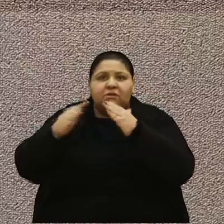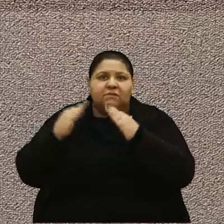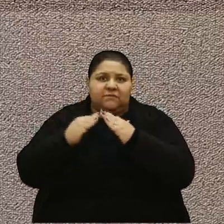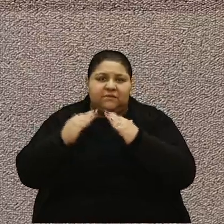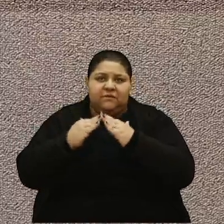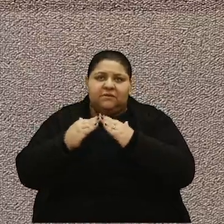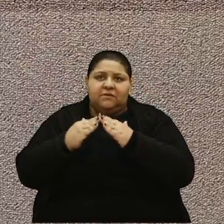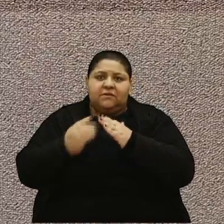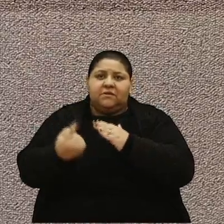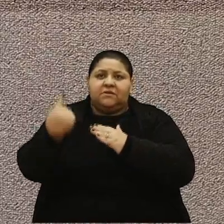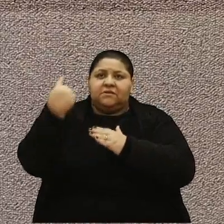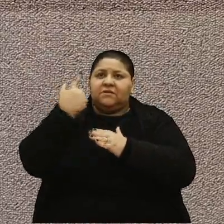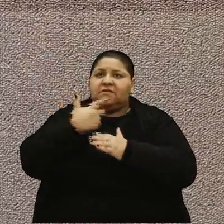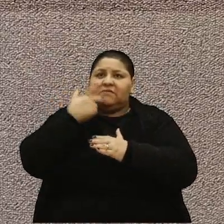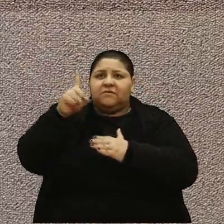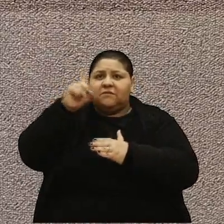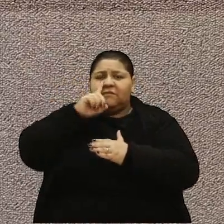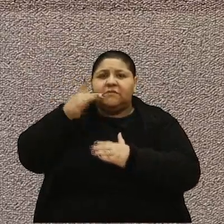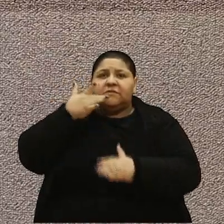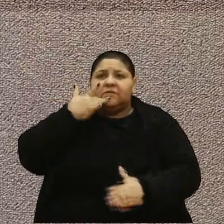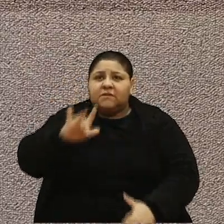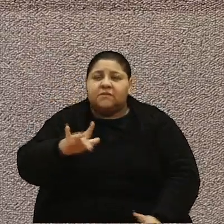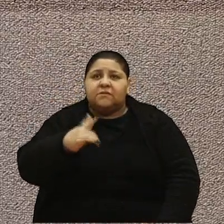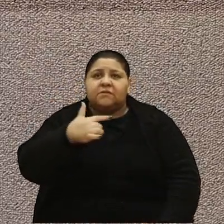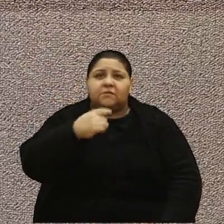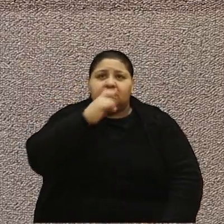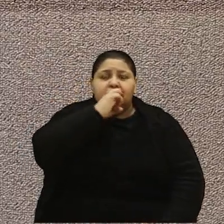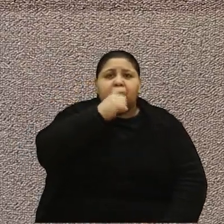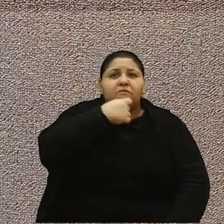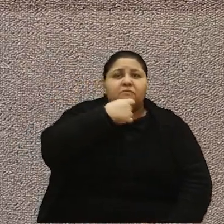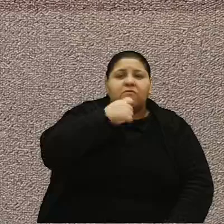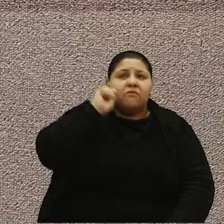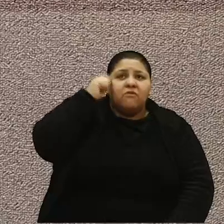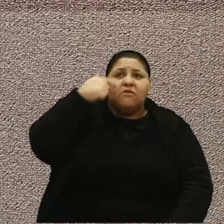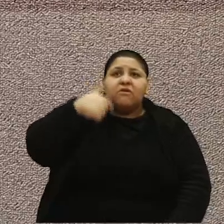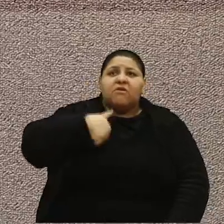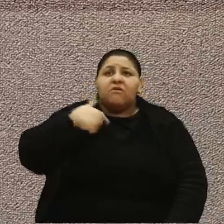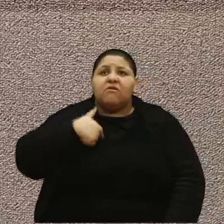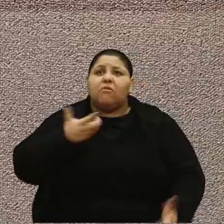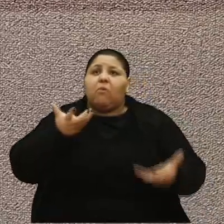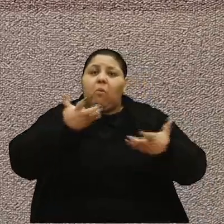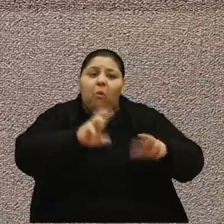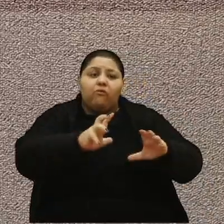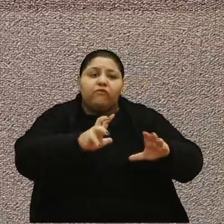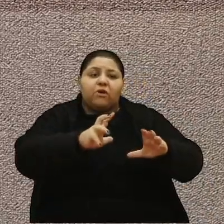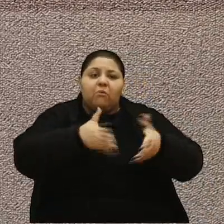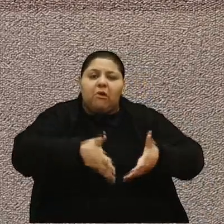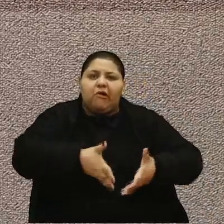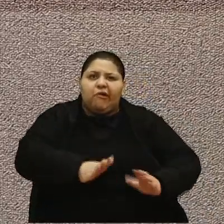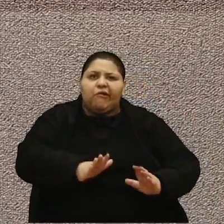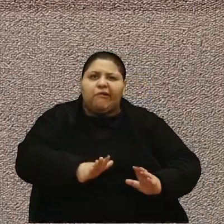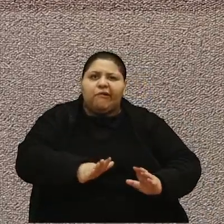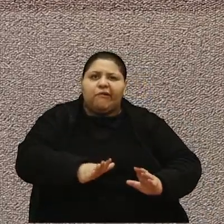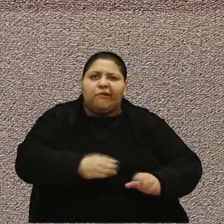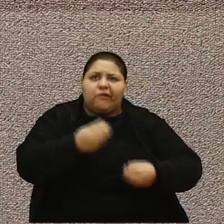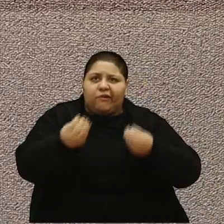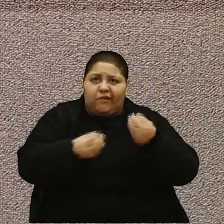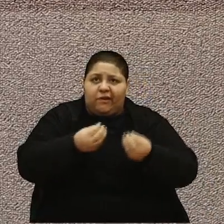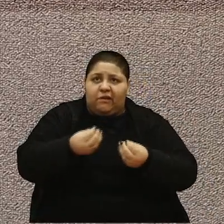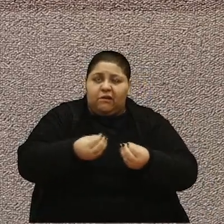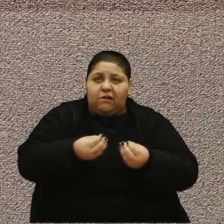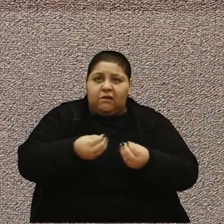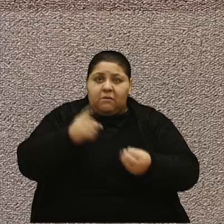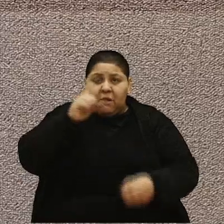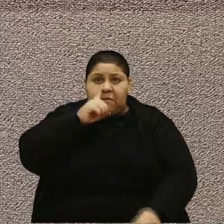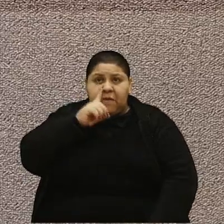E aí uma vez, quando eu disse que minha mãe era branca, meu pai era preto, disseram que eu estava negando a minha origem negra. Eu digo, mas vocês querem que eu branqueie minha mãe? Que